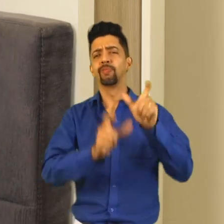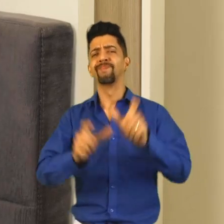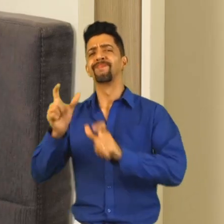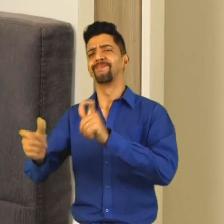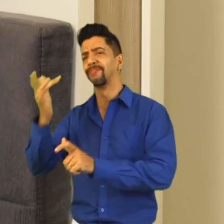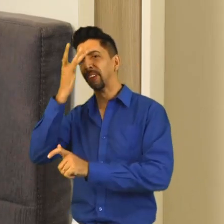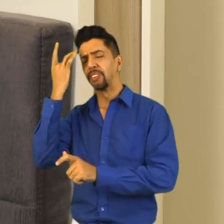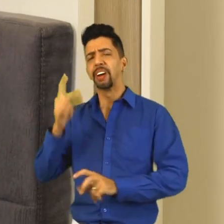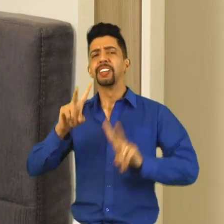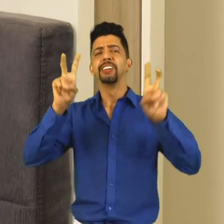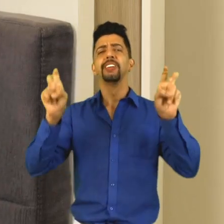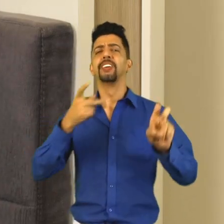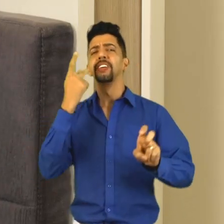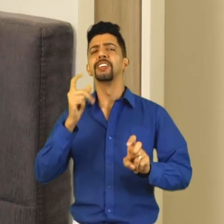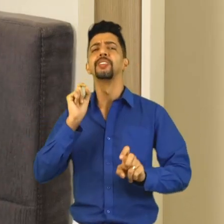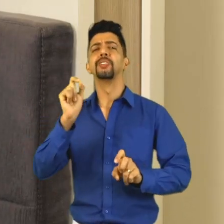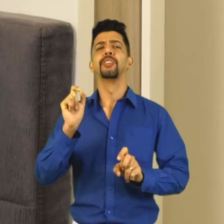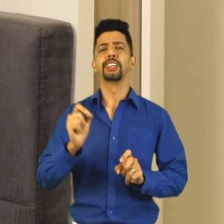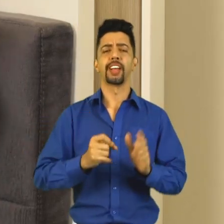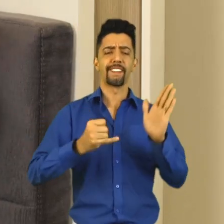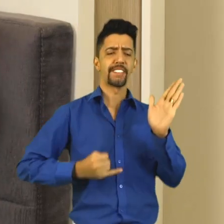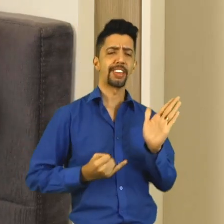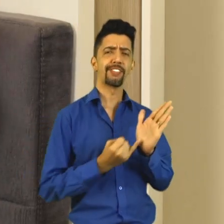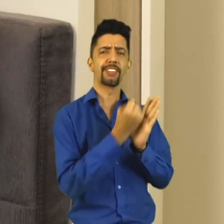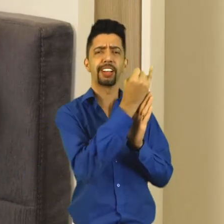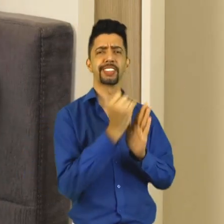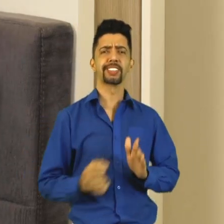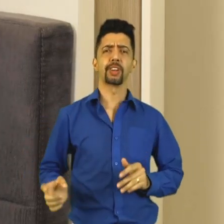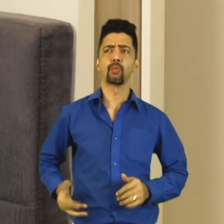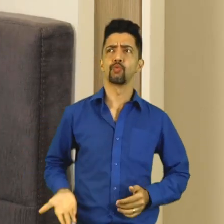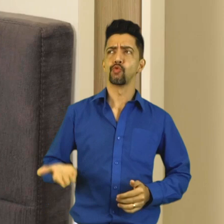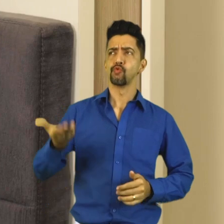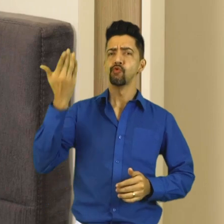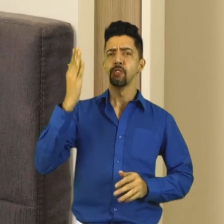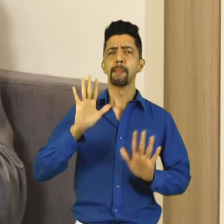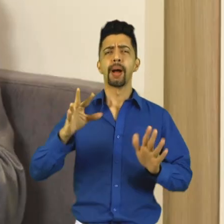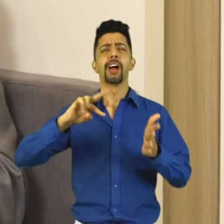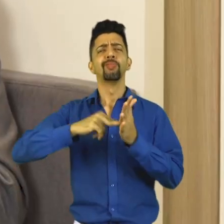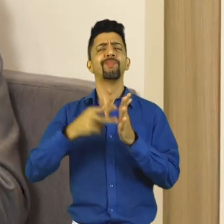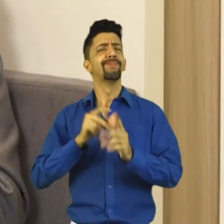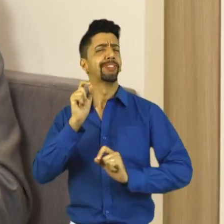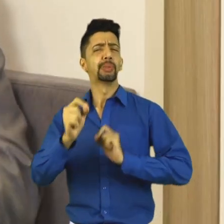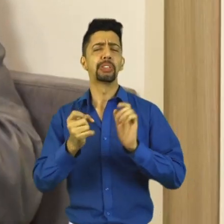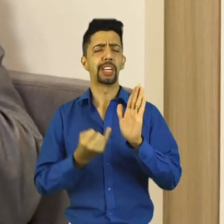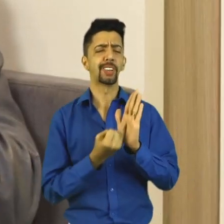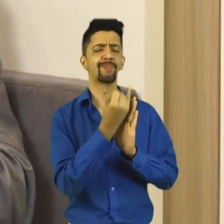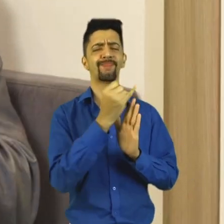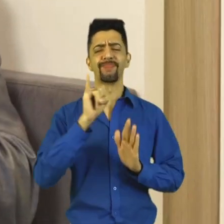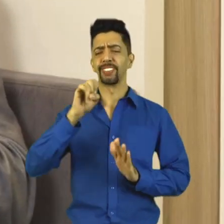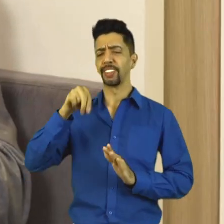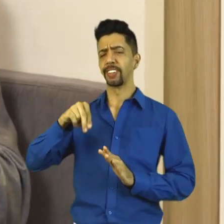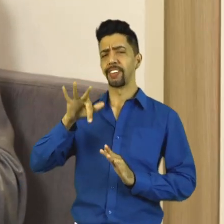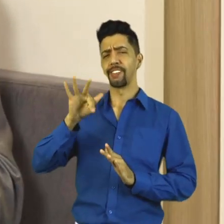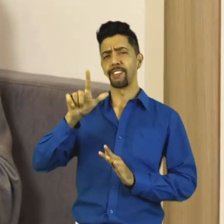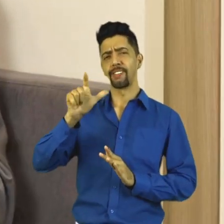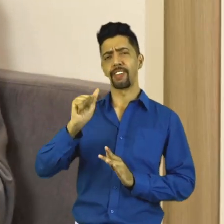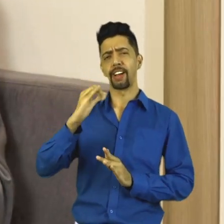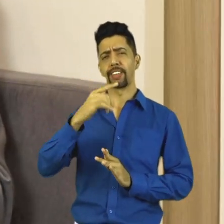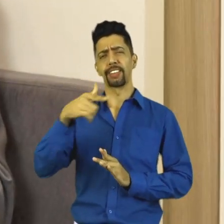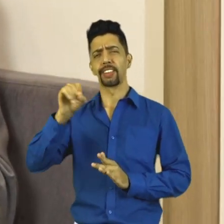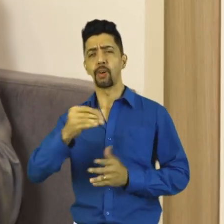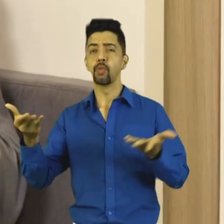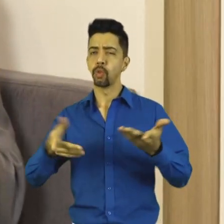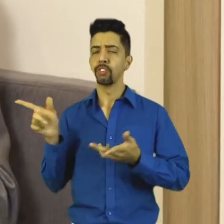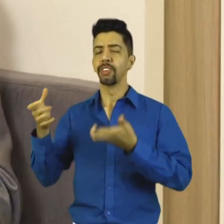todo mundo falando sobre o aumento da inflação. Mas o que vem a ser inflação? Hoje, nesse vídeo, vamos